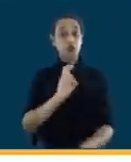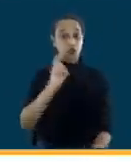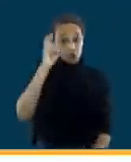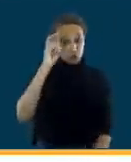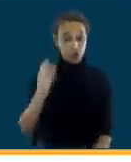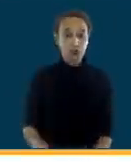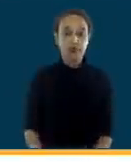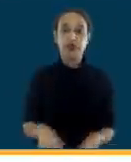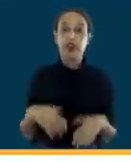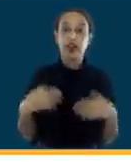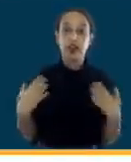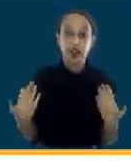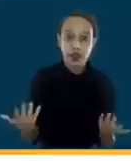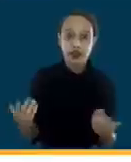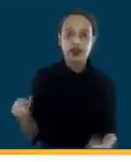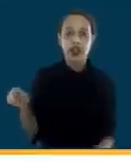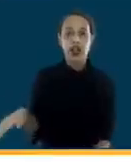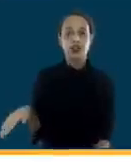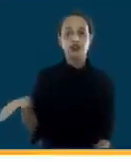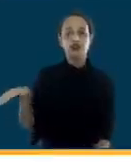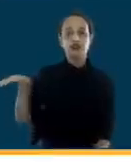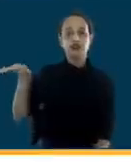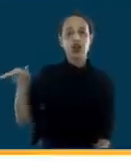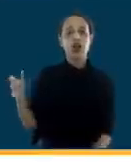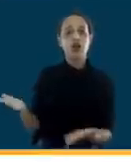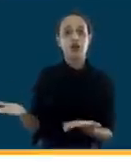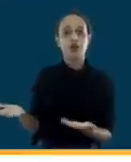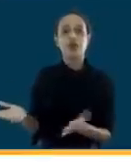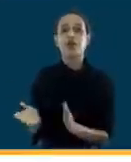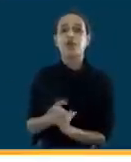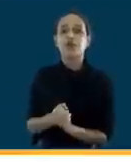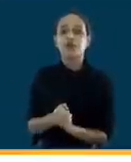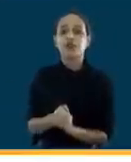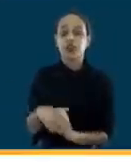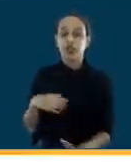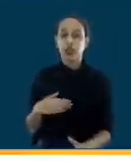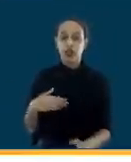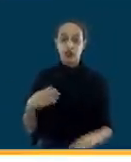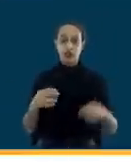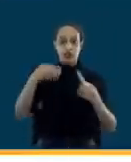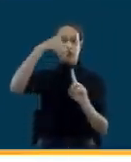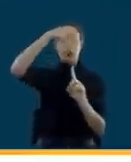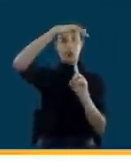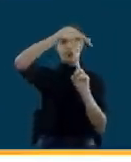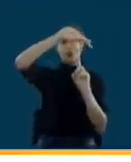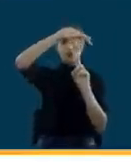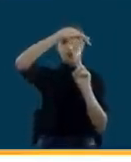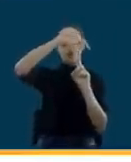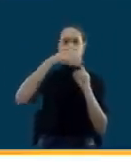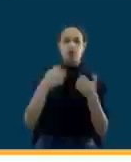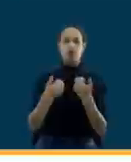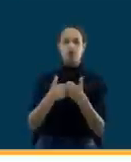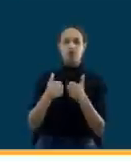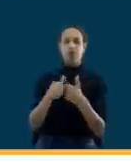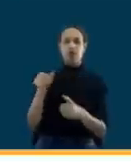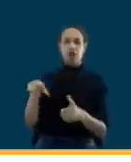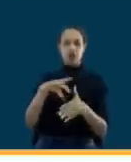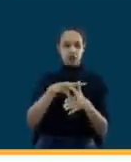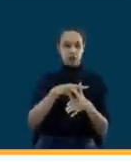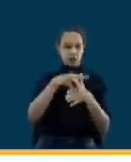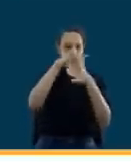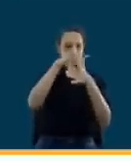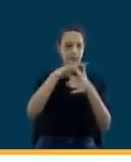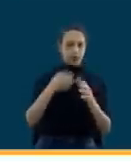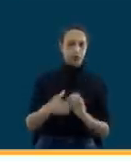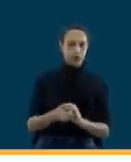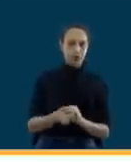bem jovem, numa greve, um terminal de ônibus ele comandou. Muitos não acreditavam em